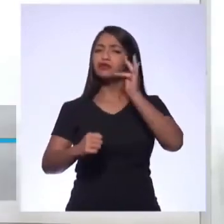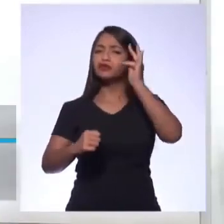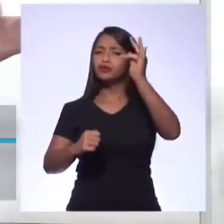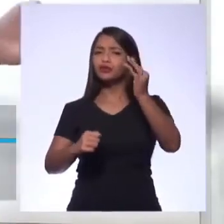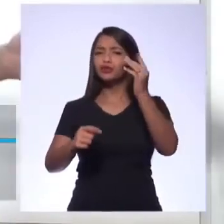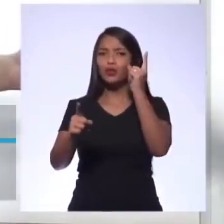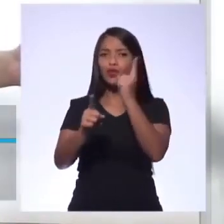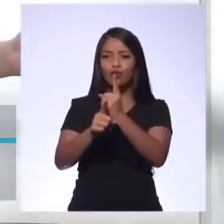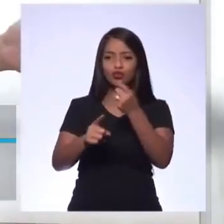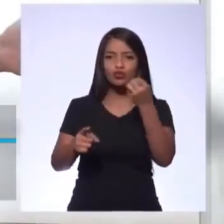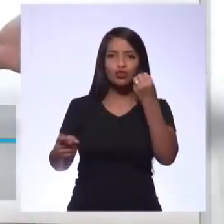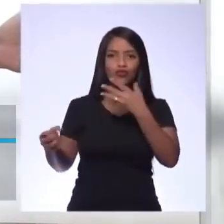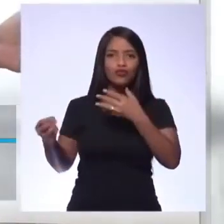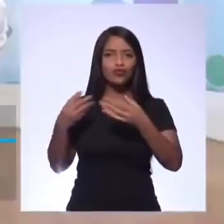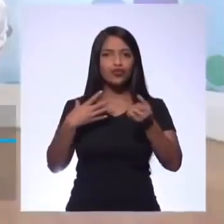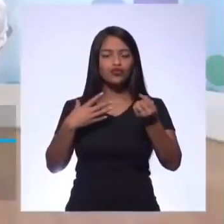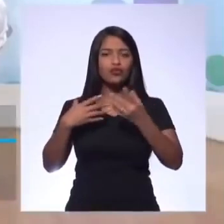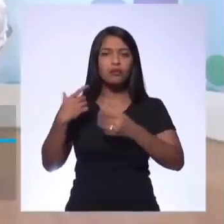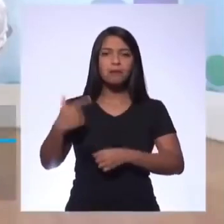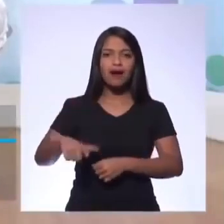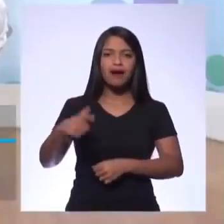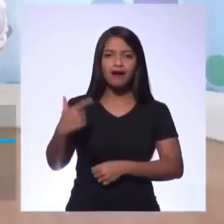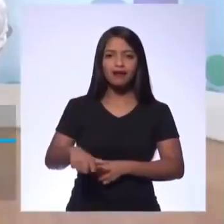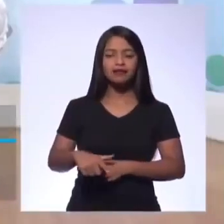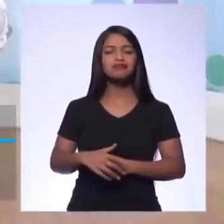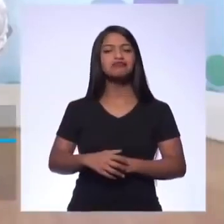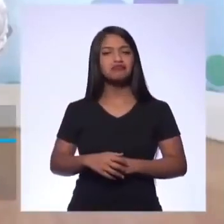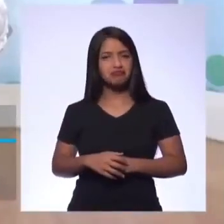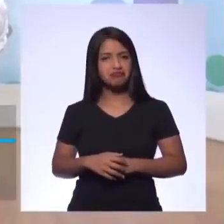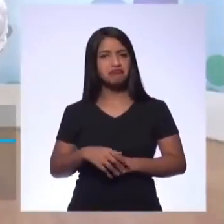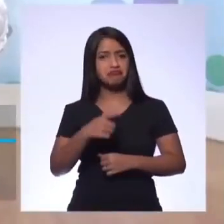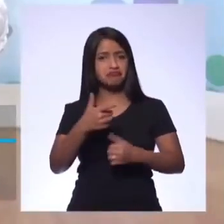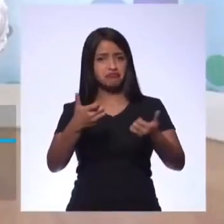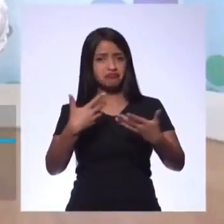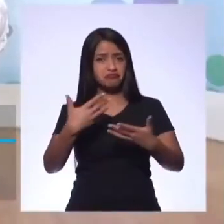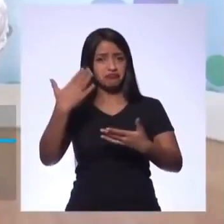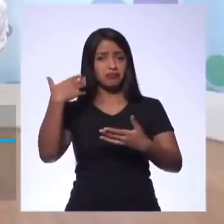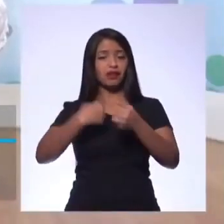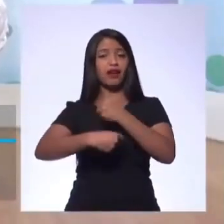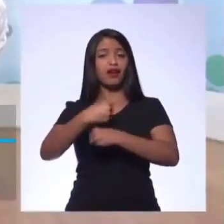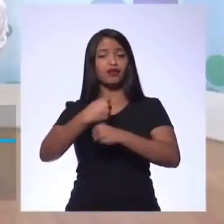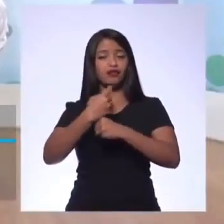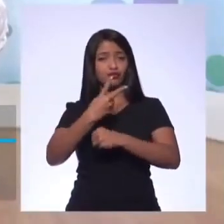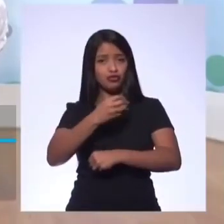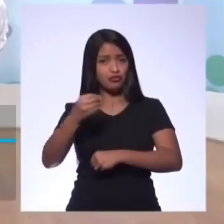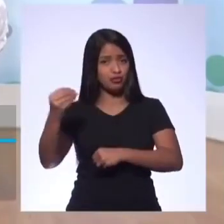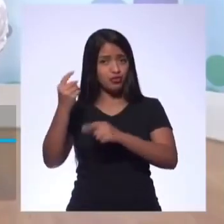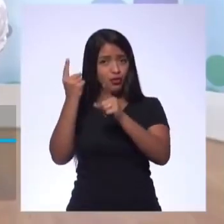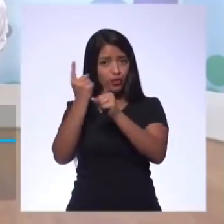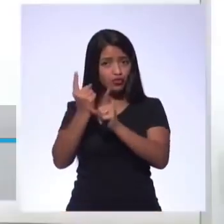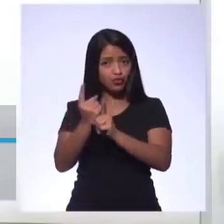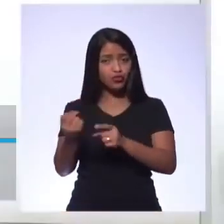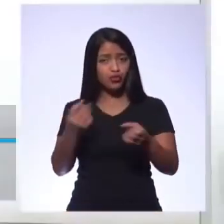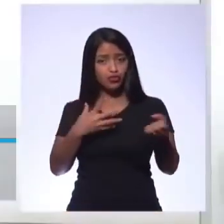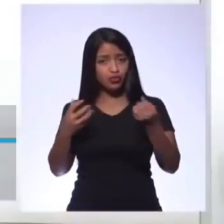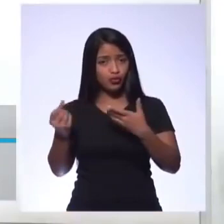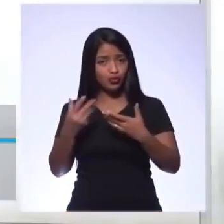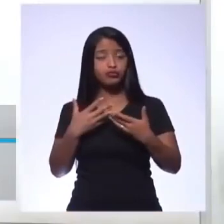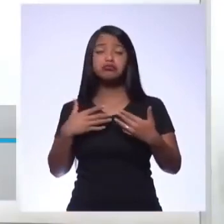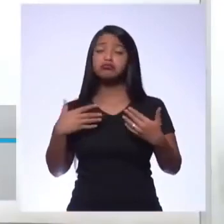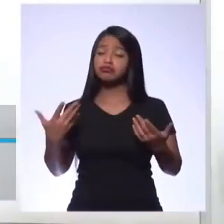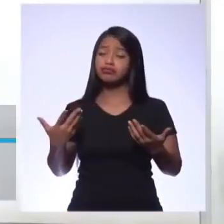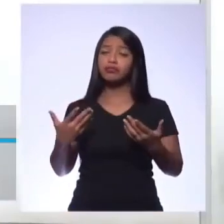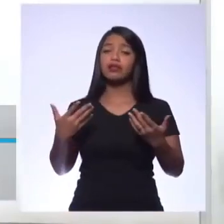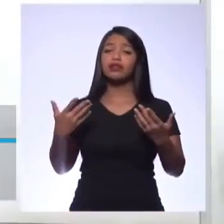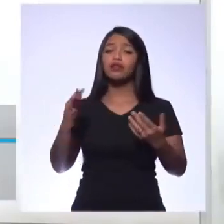aí que isso você está falando que é perto do ano 2000, deve ter coisa aí que a gente vai descobrir ainda, e depende de vocês, do estudo de vocês, porque